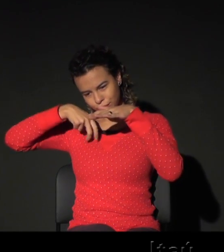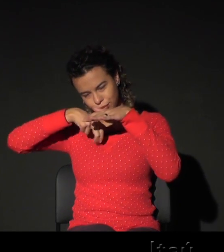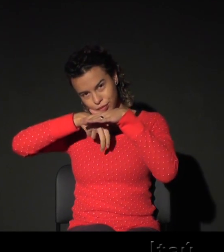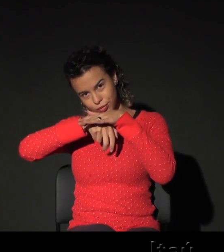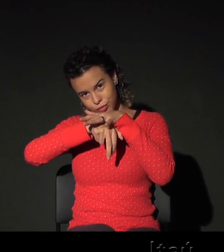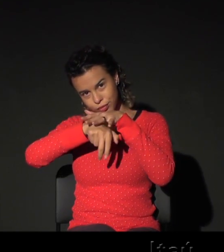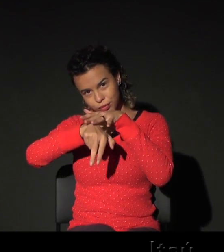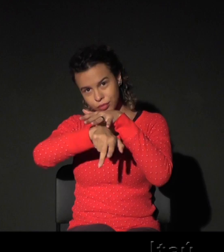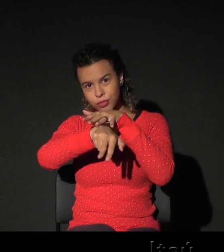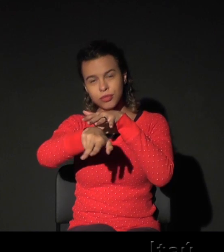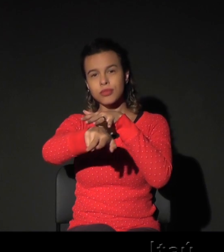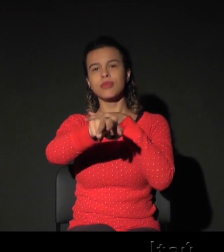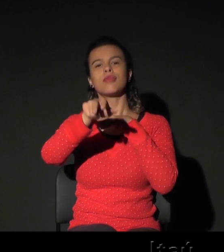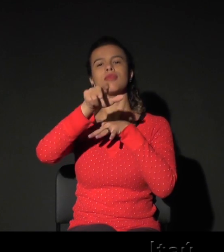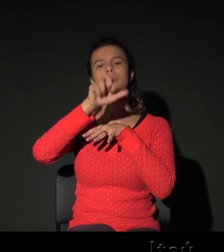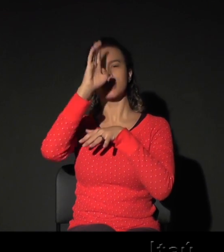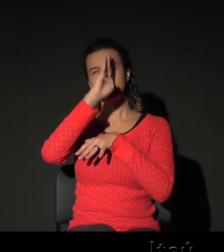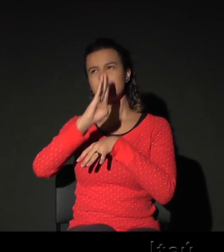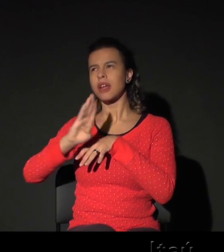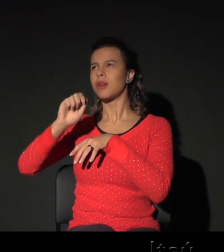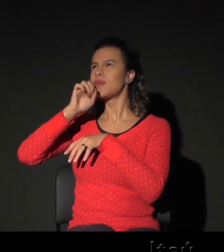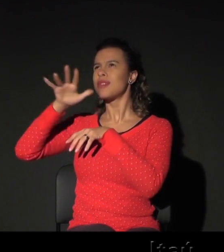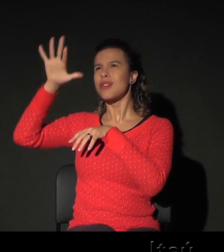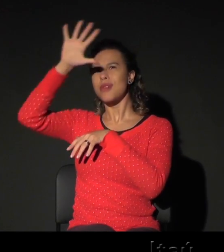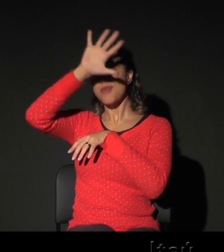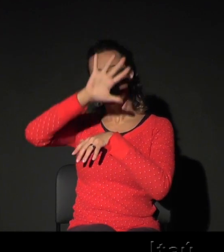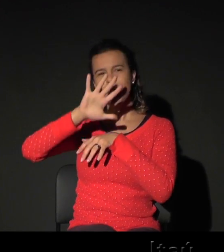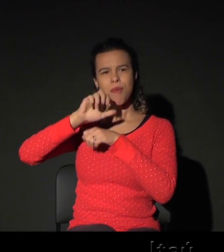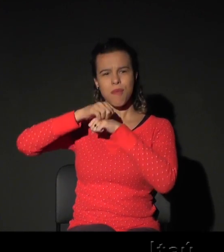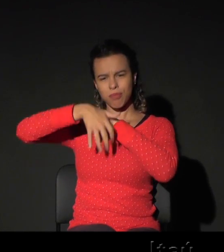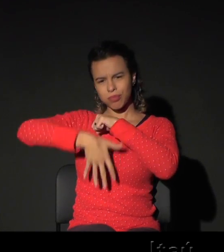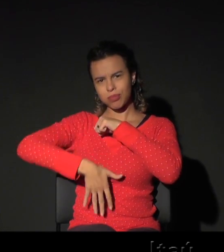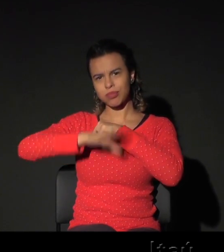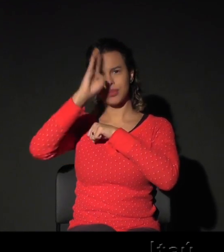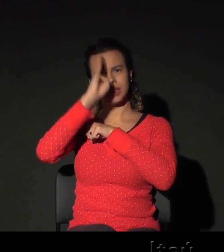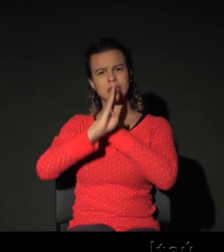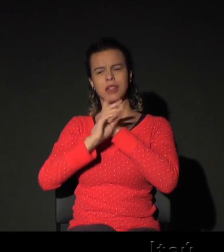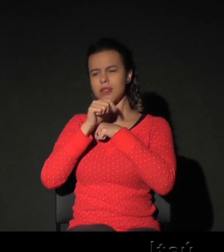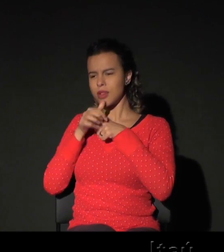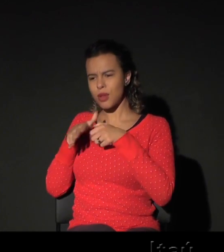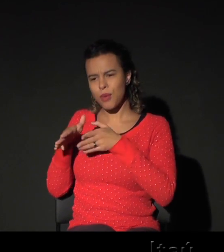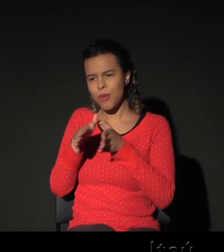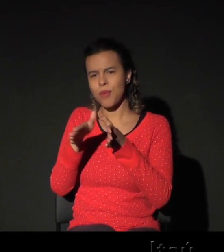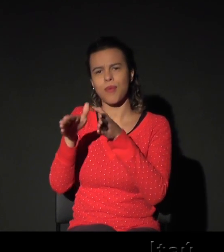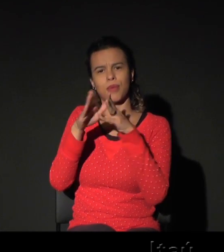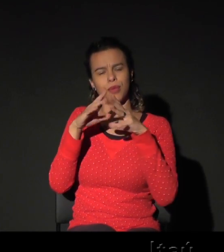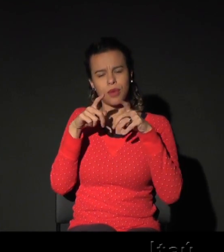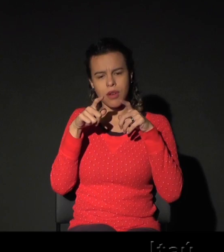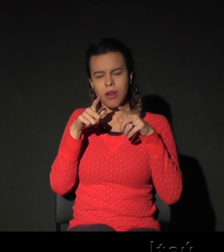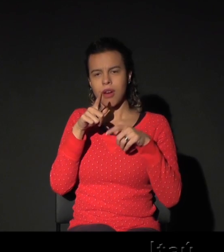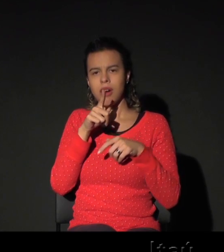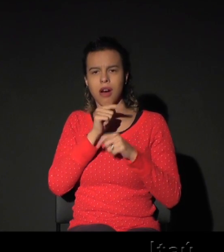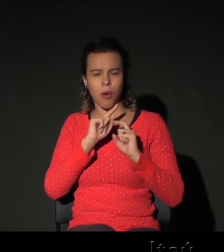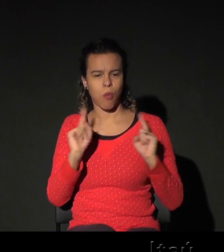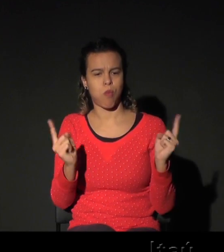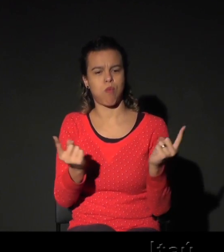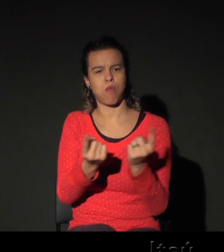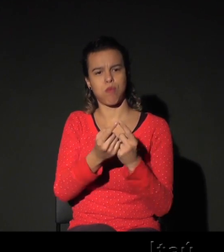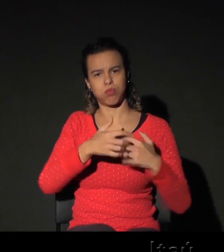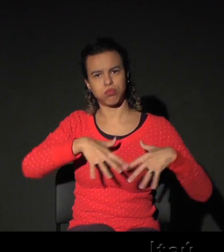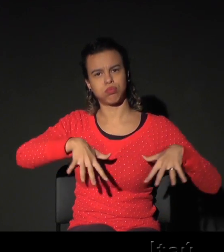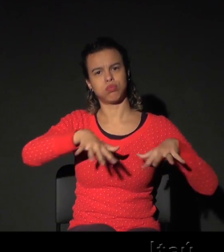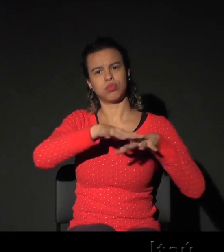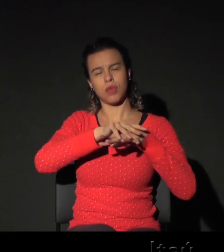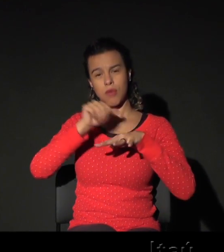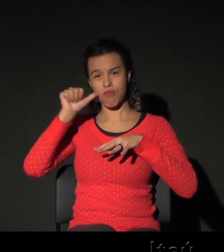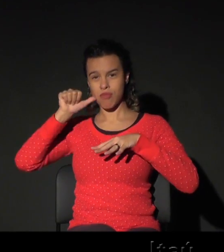rios brasileiros de todas as cachoeiras de todos os lagos a mulher que